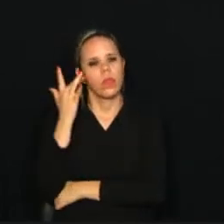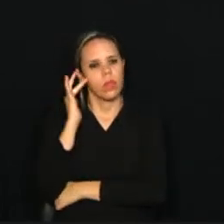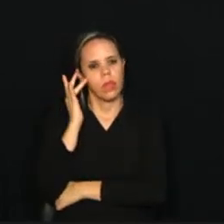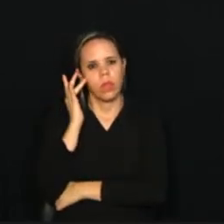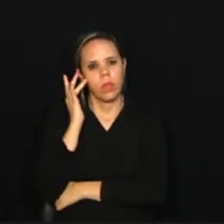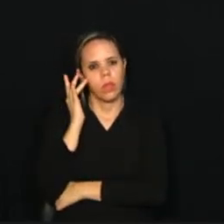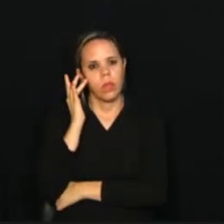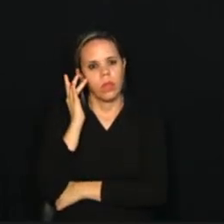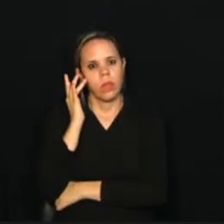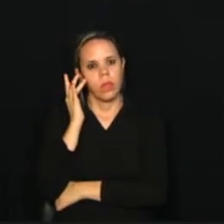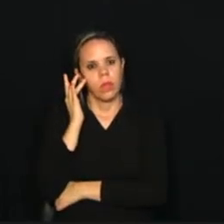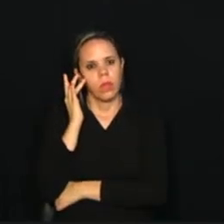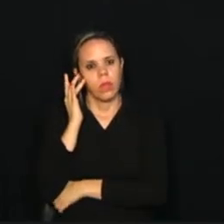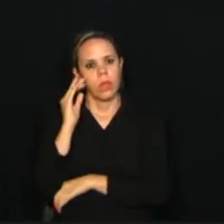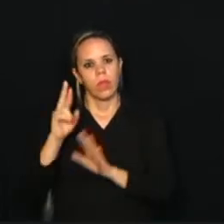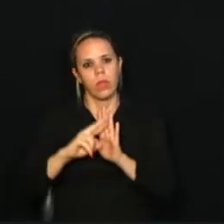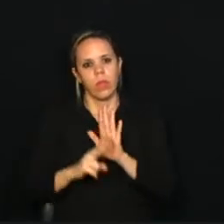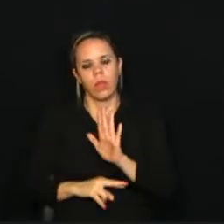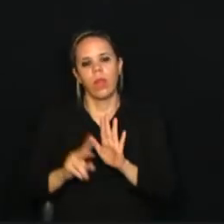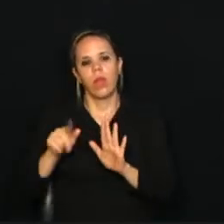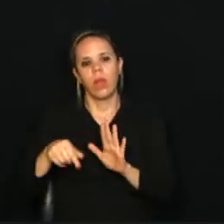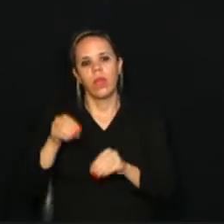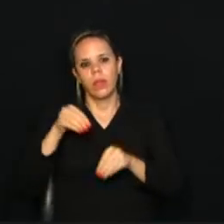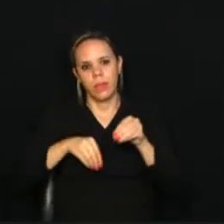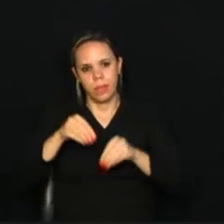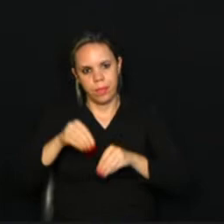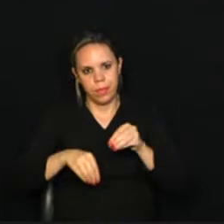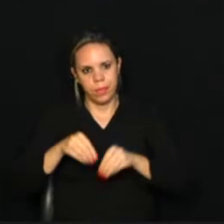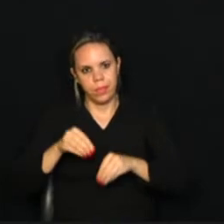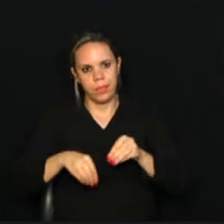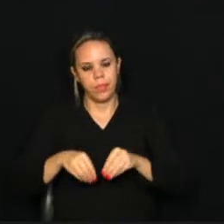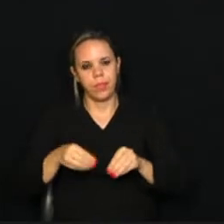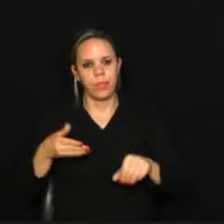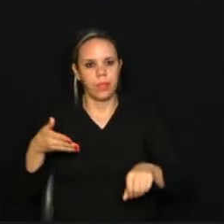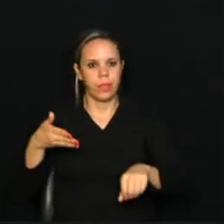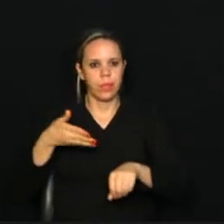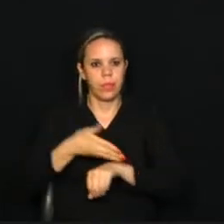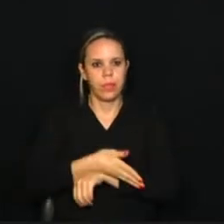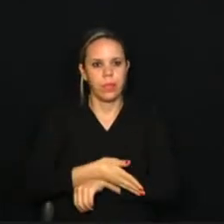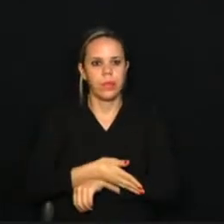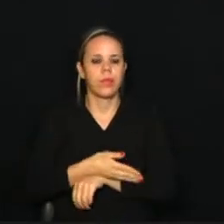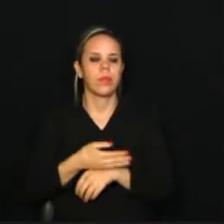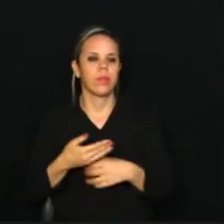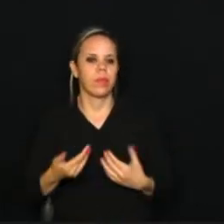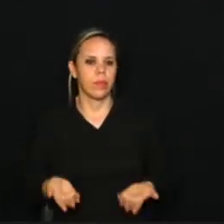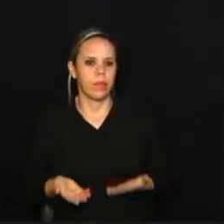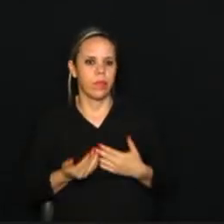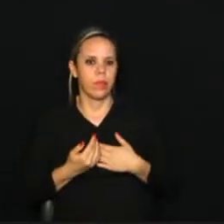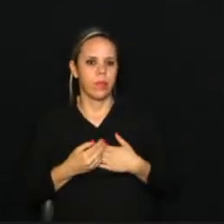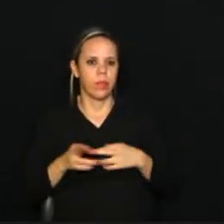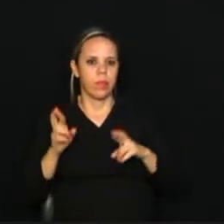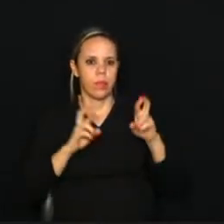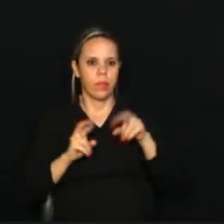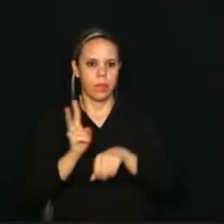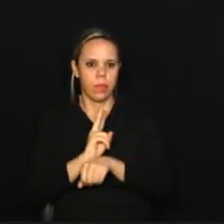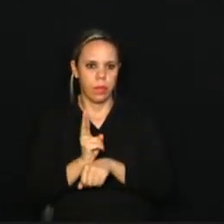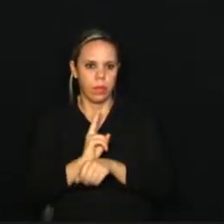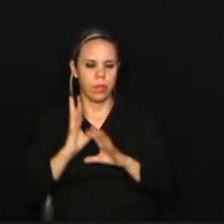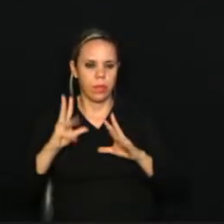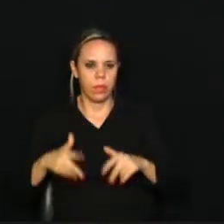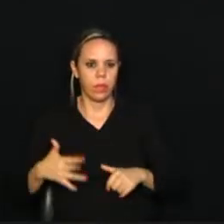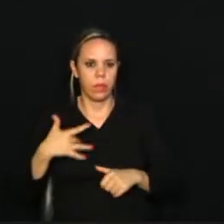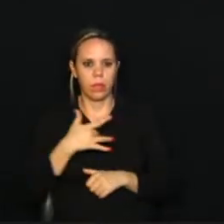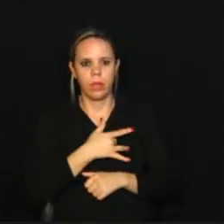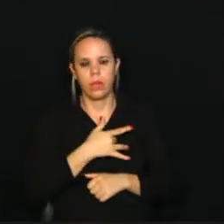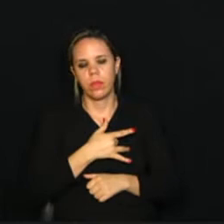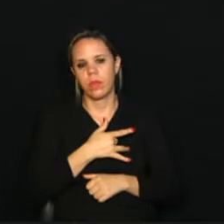os protocolos foram bem montados, né? Com essa visitação prévia da Vigilância Sanitária, o Ministério